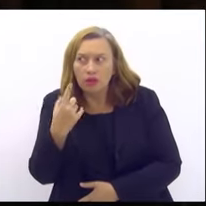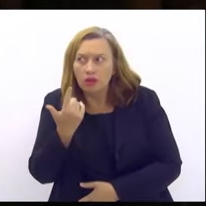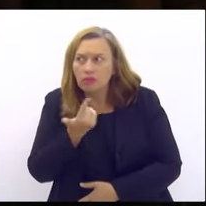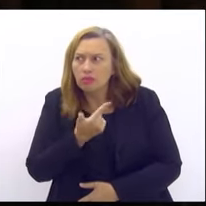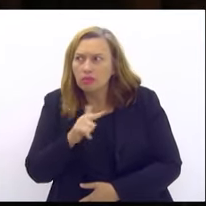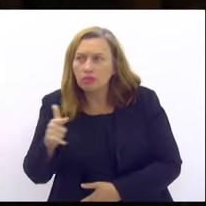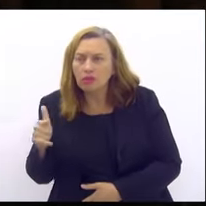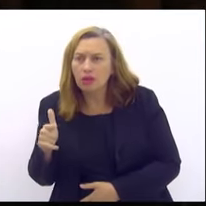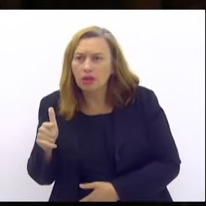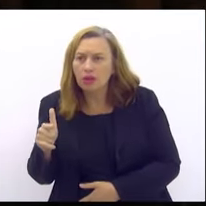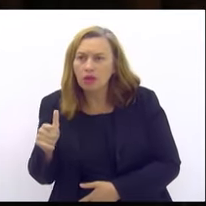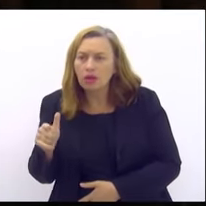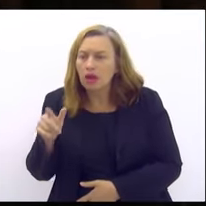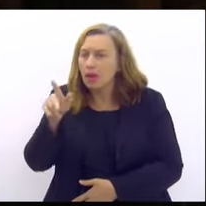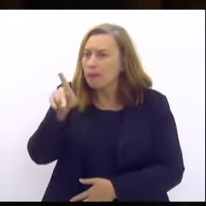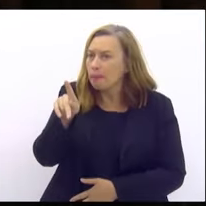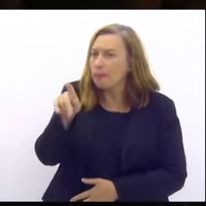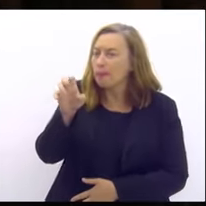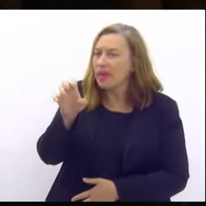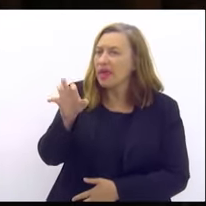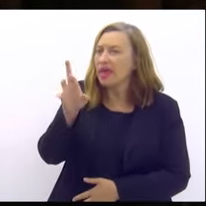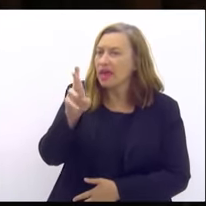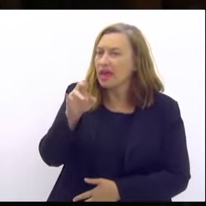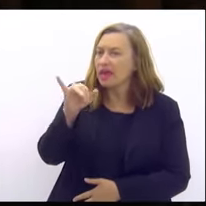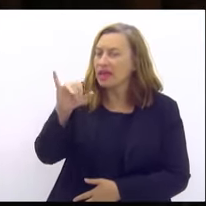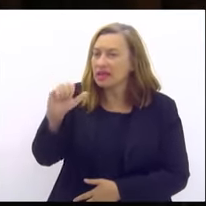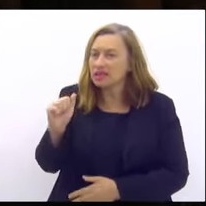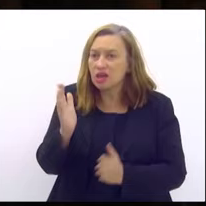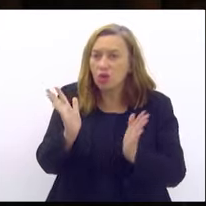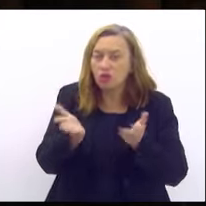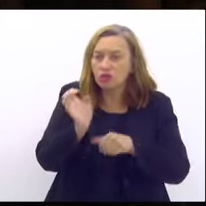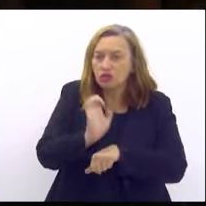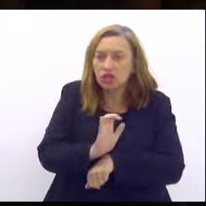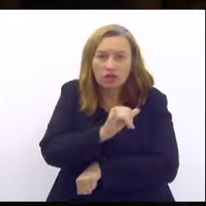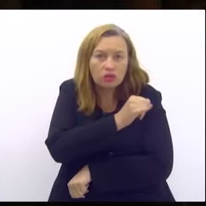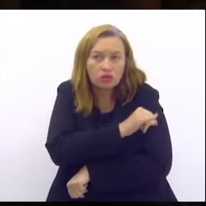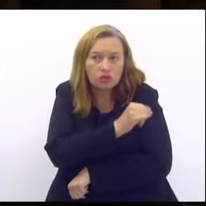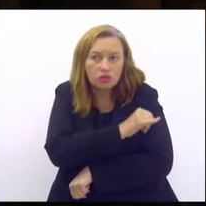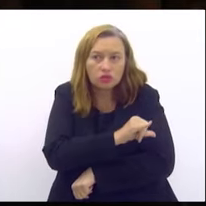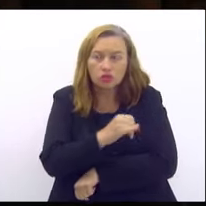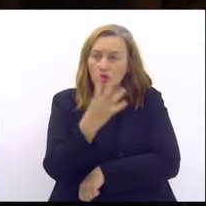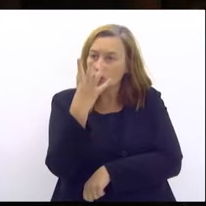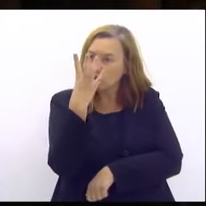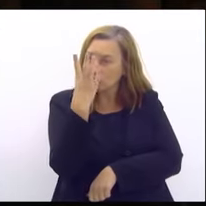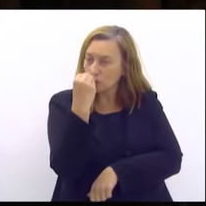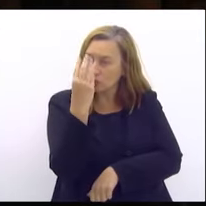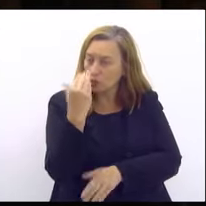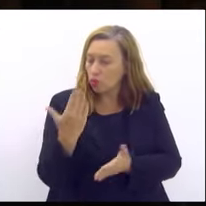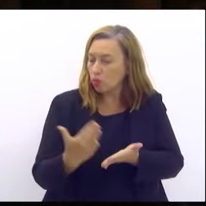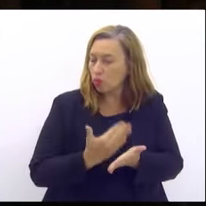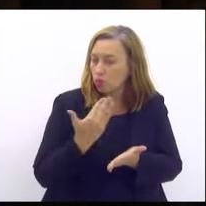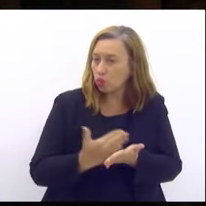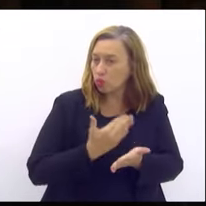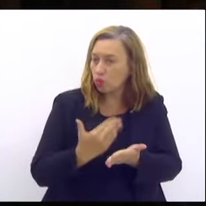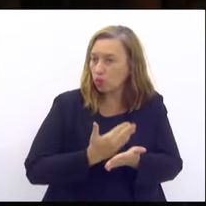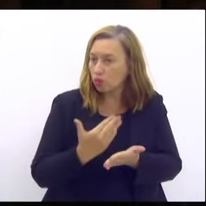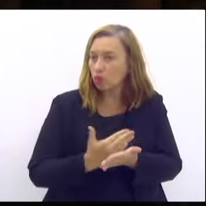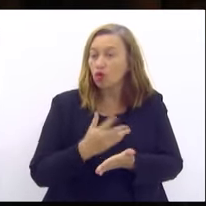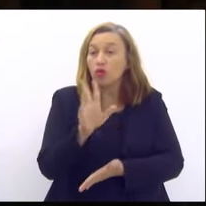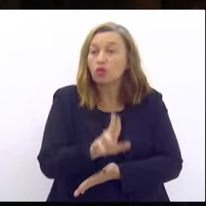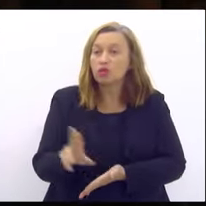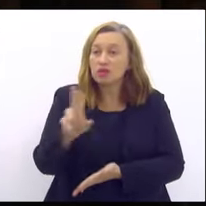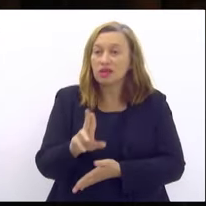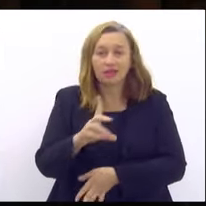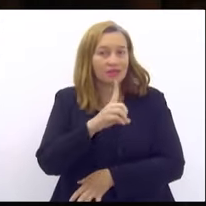perícias hoje no estado do Rio de Janeiro sobre os álbuns fotográficos do reconhecimento fotográficos utilizados